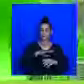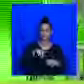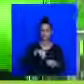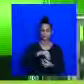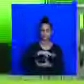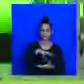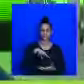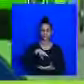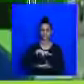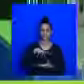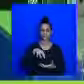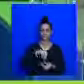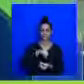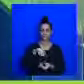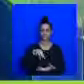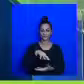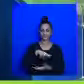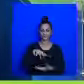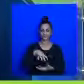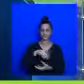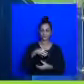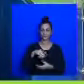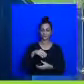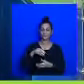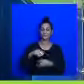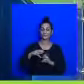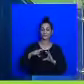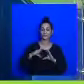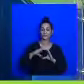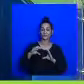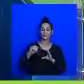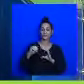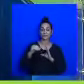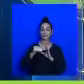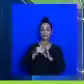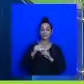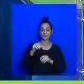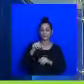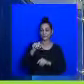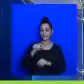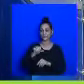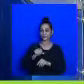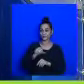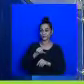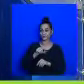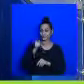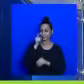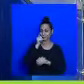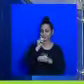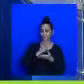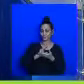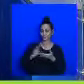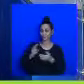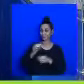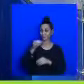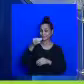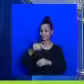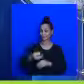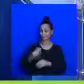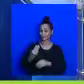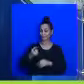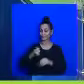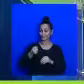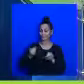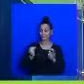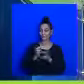Globo recarregado embaralhando 10 bolas numeradas de 0 a 9 você ganha a partir de 3 acertos